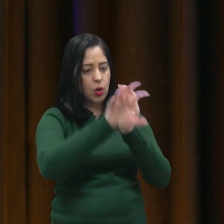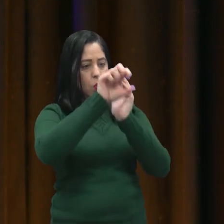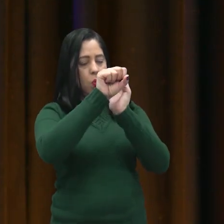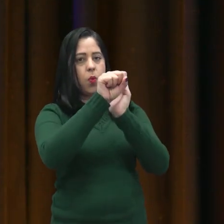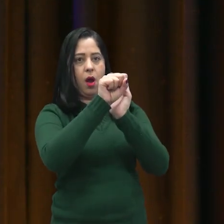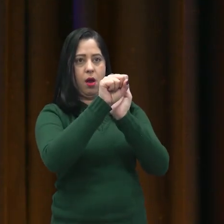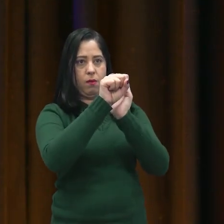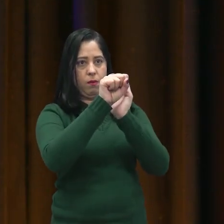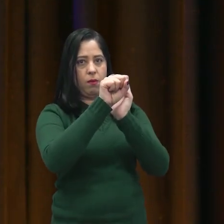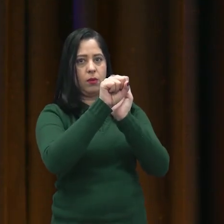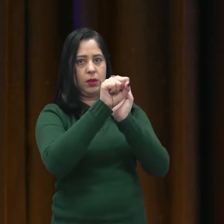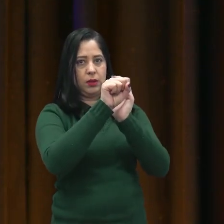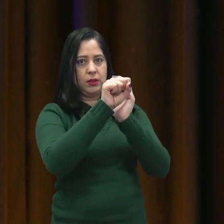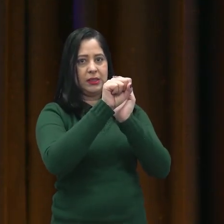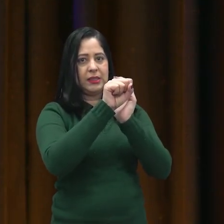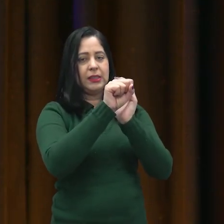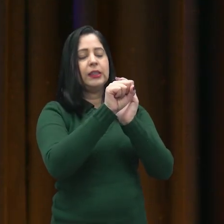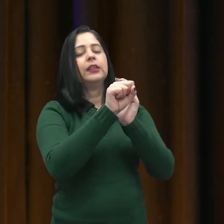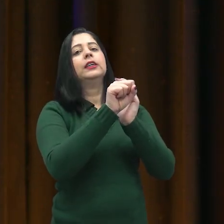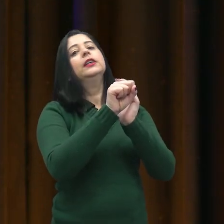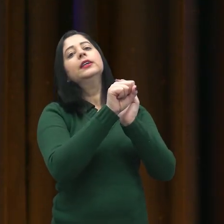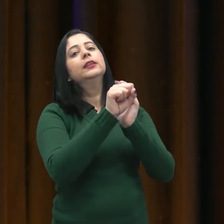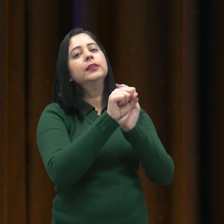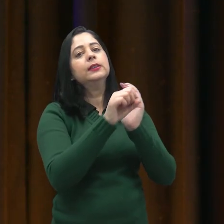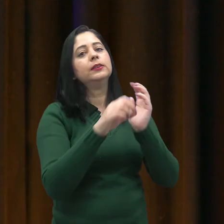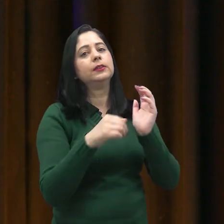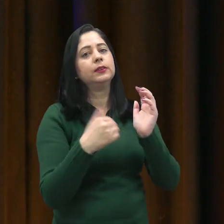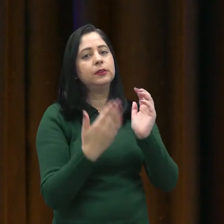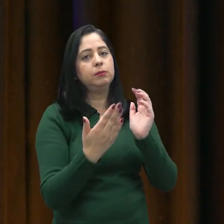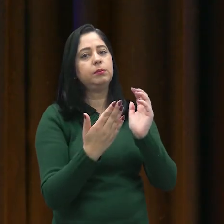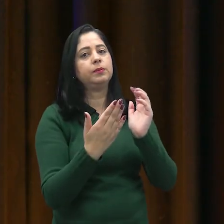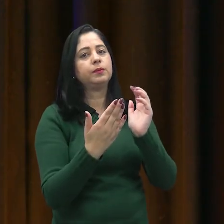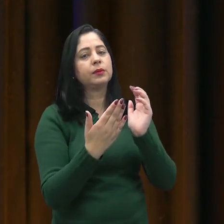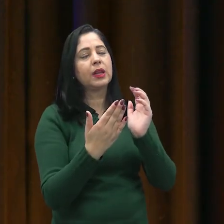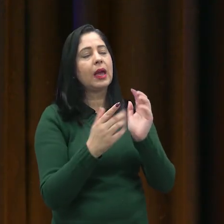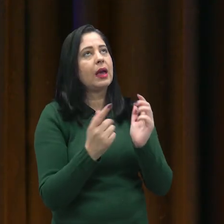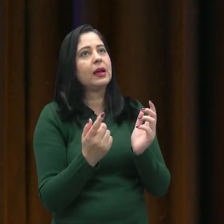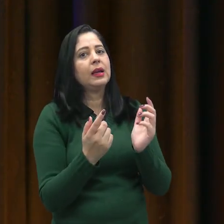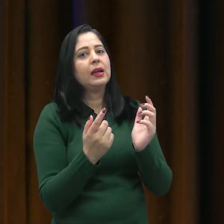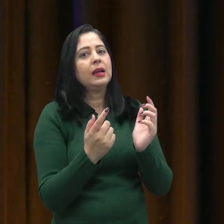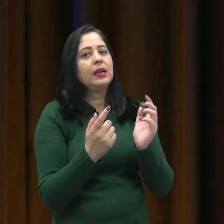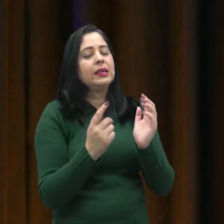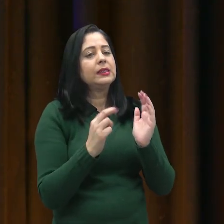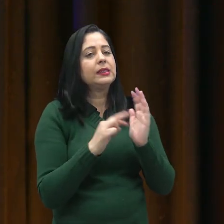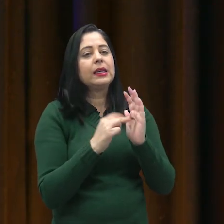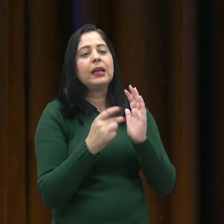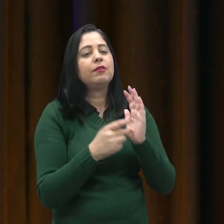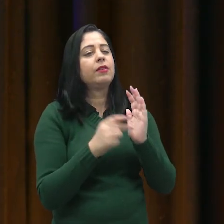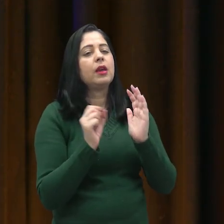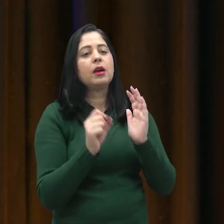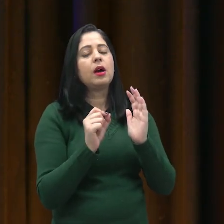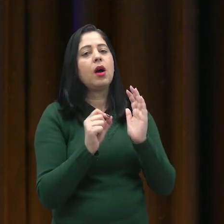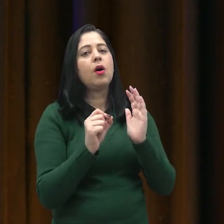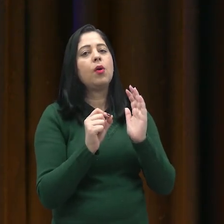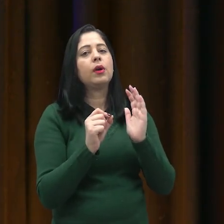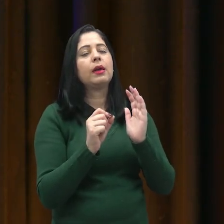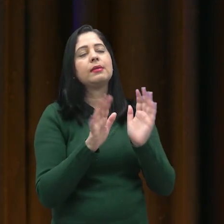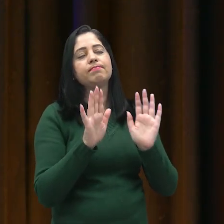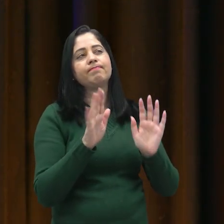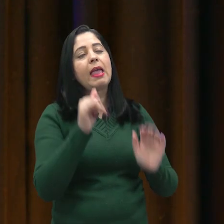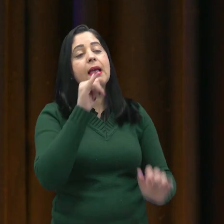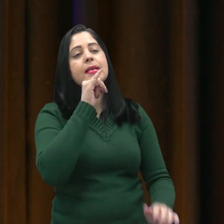no conceito, é uma forma que a gente tem de burlar o nosso inconsciente. Então, quando a gente